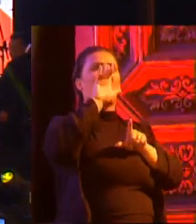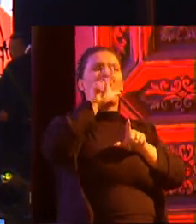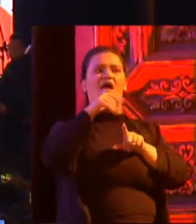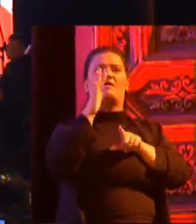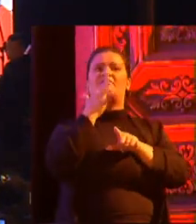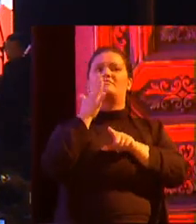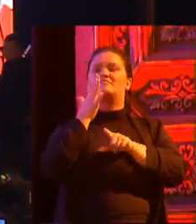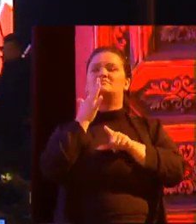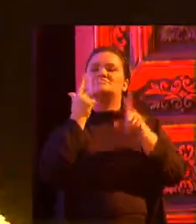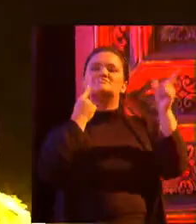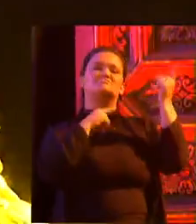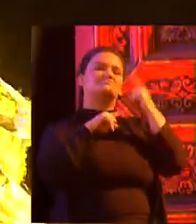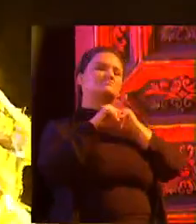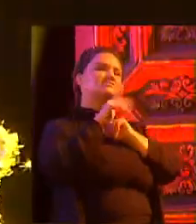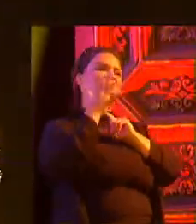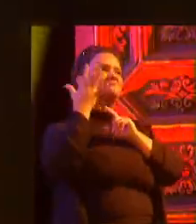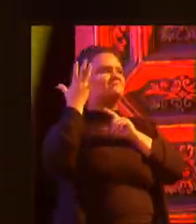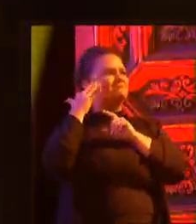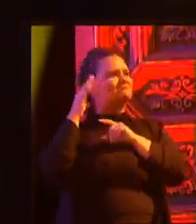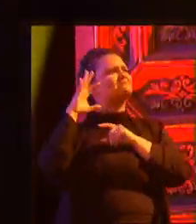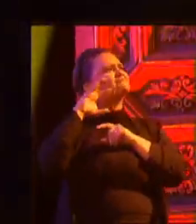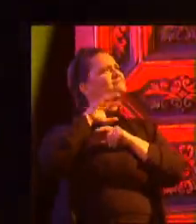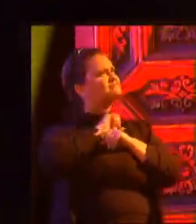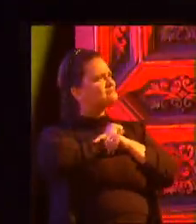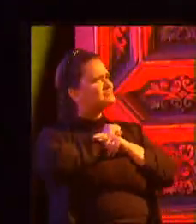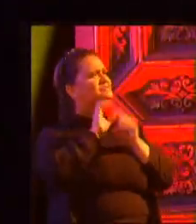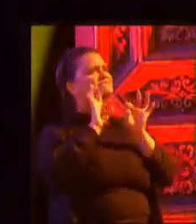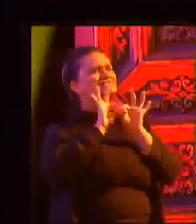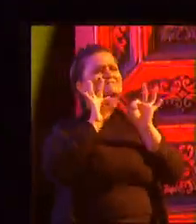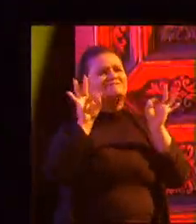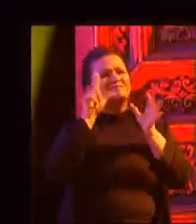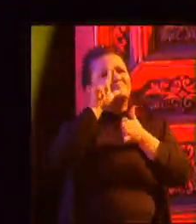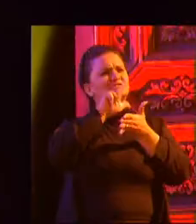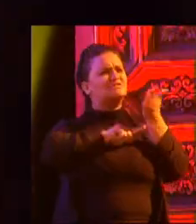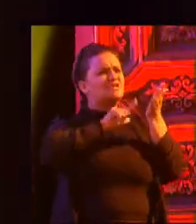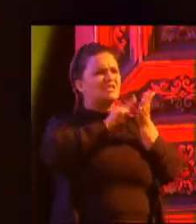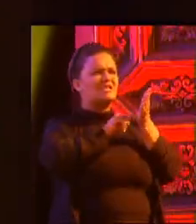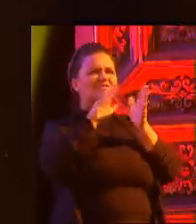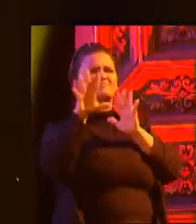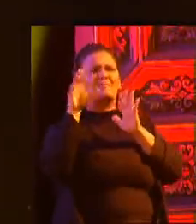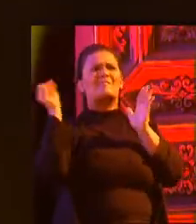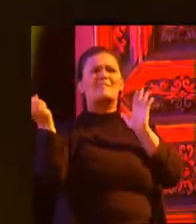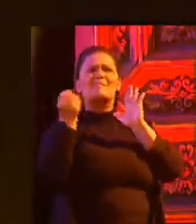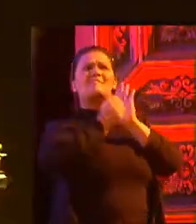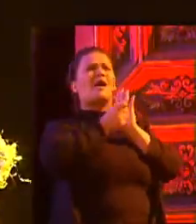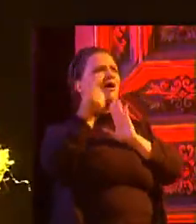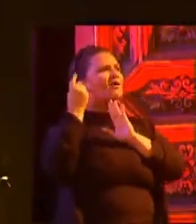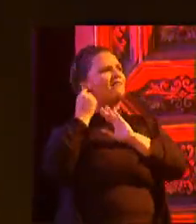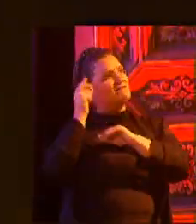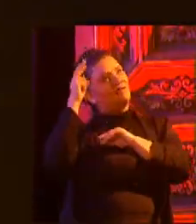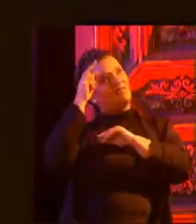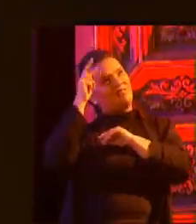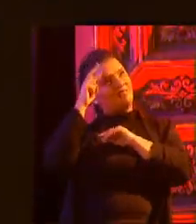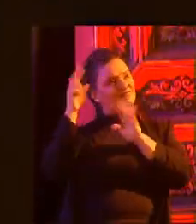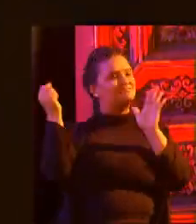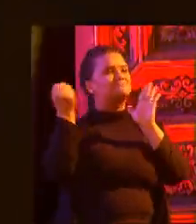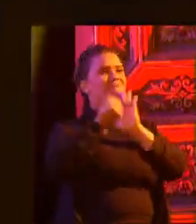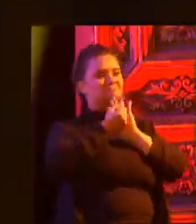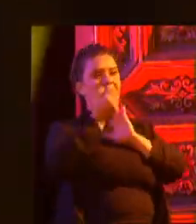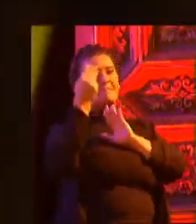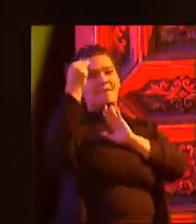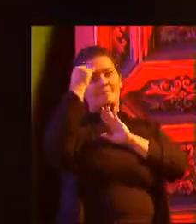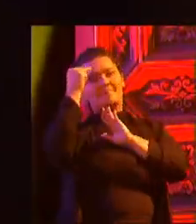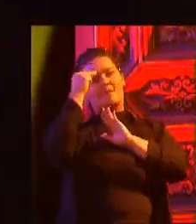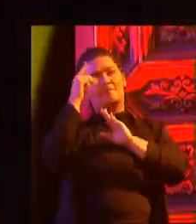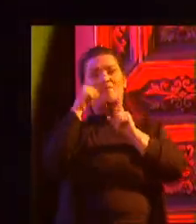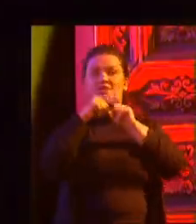suas melodias cativantes, letras simples e pegajosas. A música pop é frequentemente influenciada por